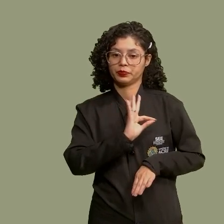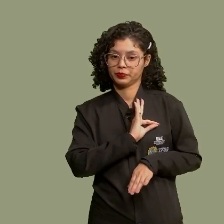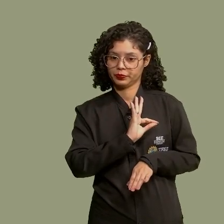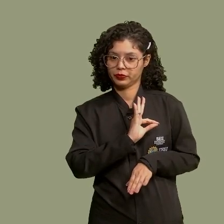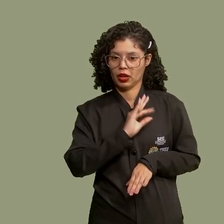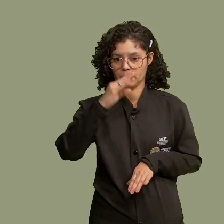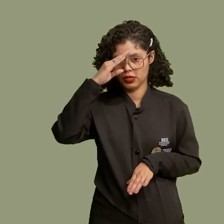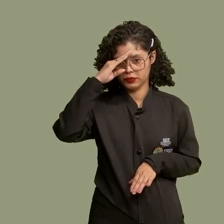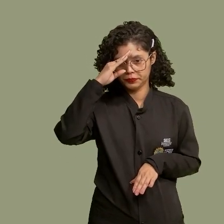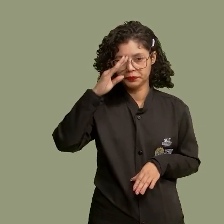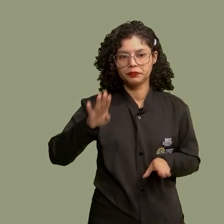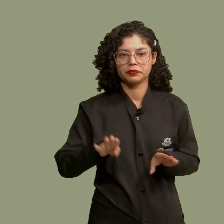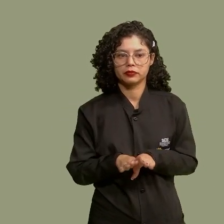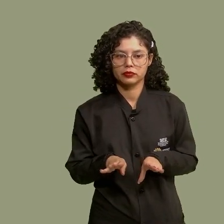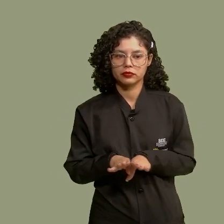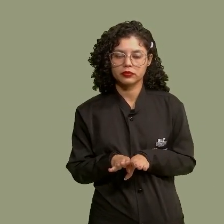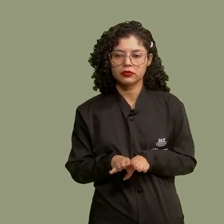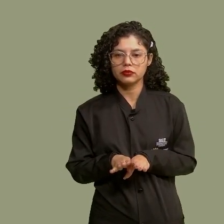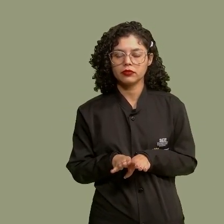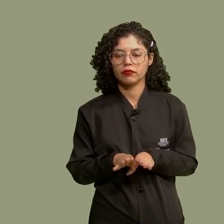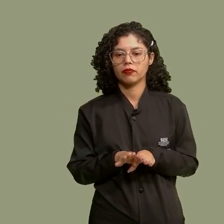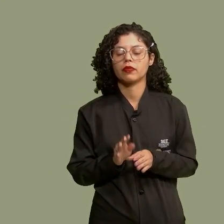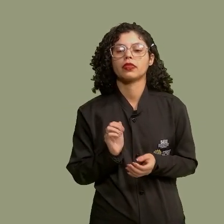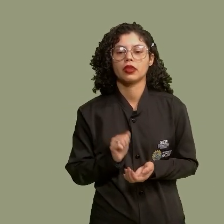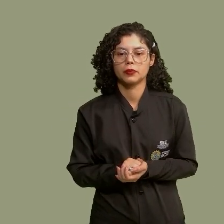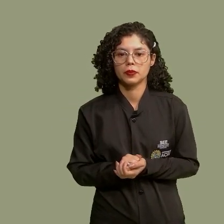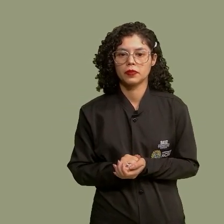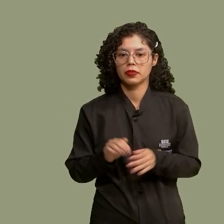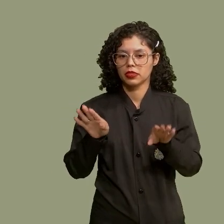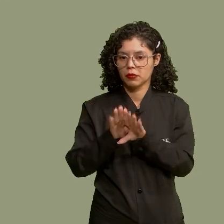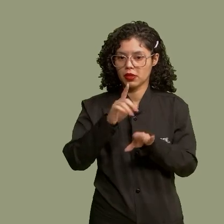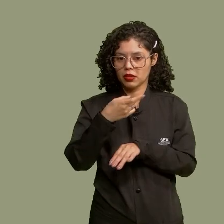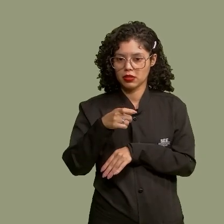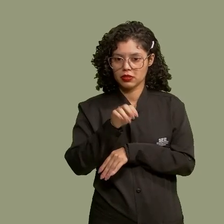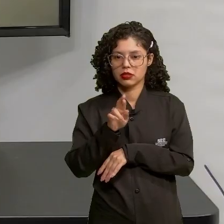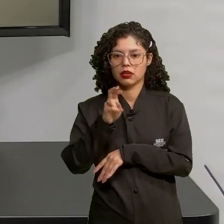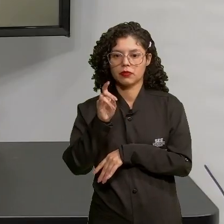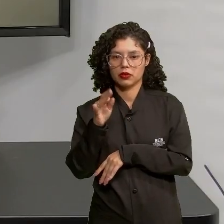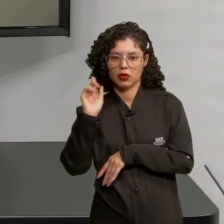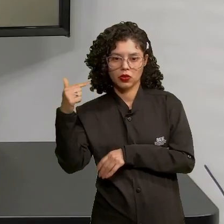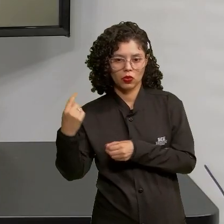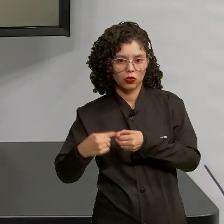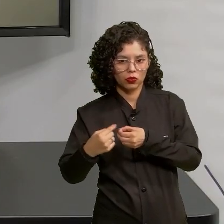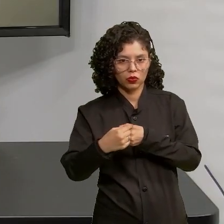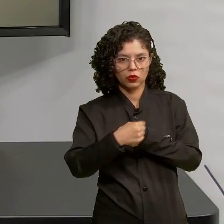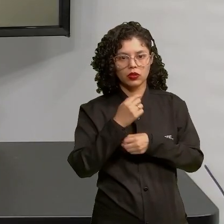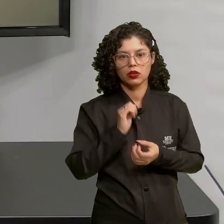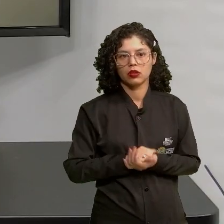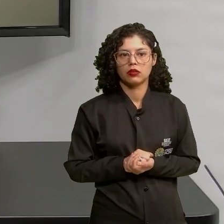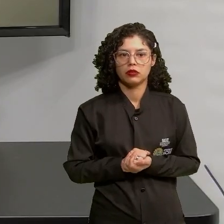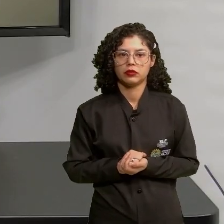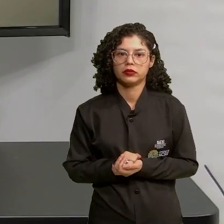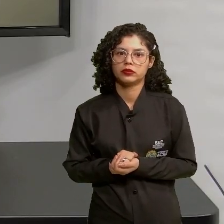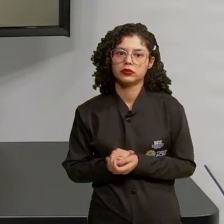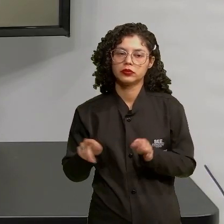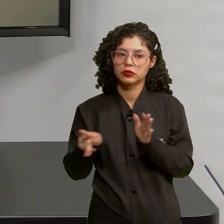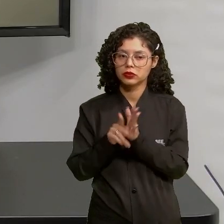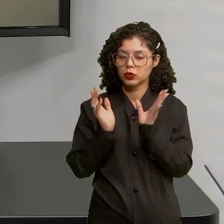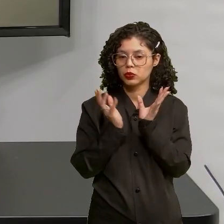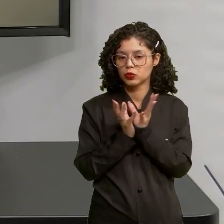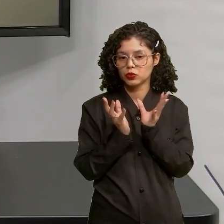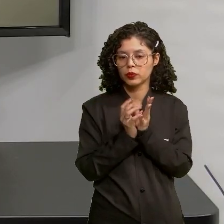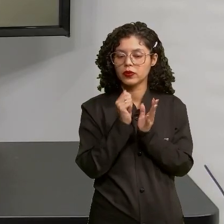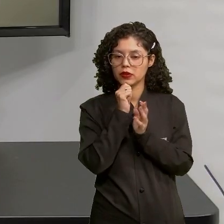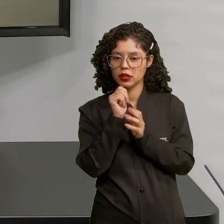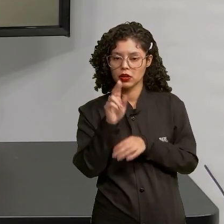em Chapuri tem a Jarbas Passarinho, e eu acredito que em outros municípios tem bandas, orquestras,